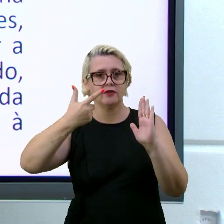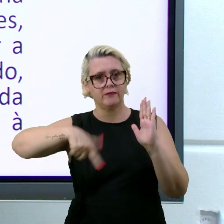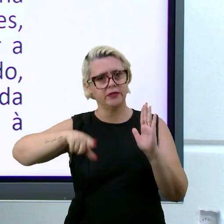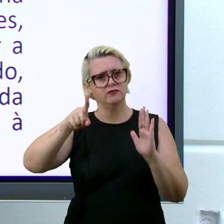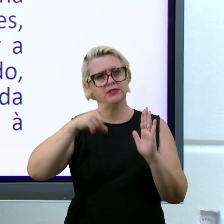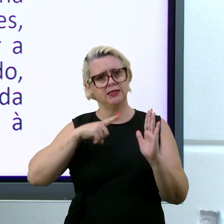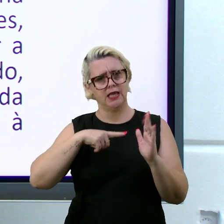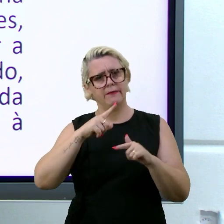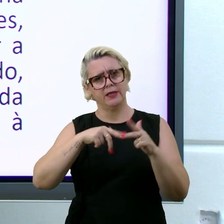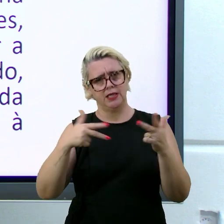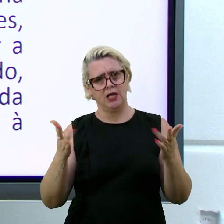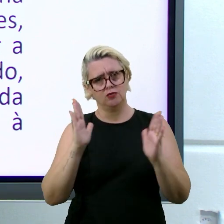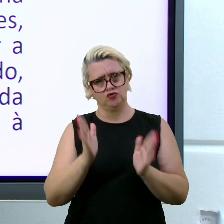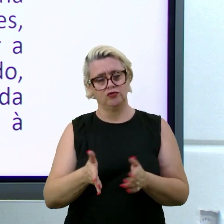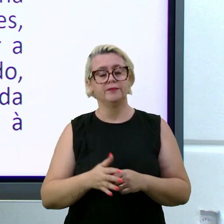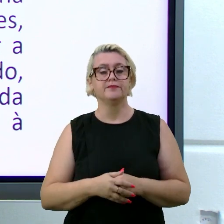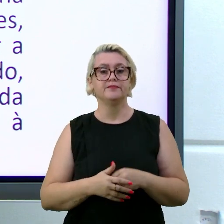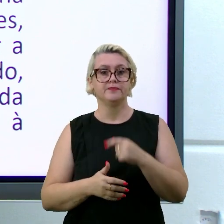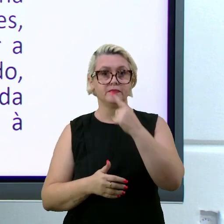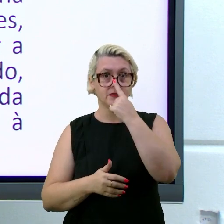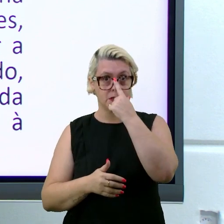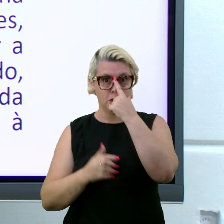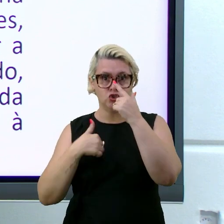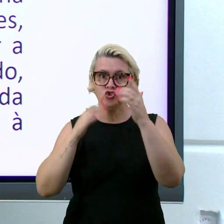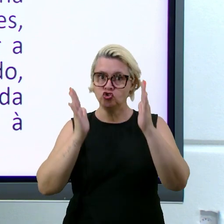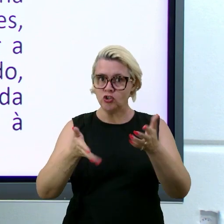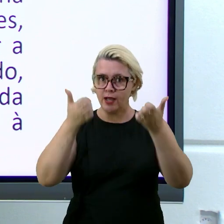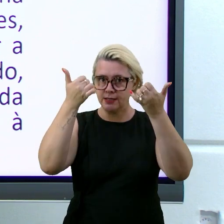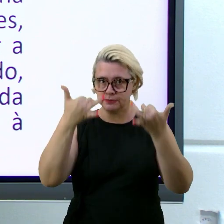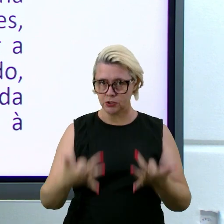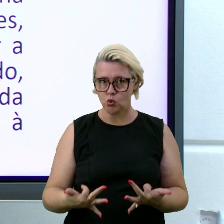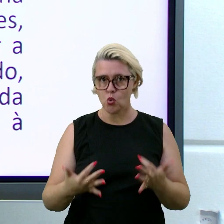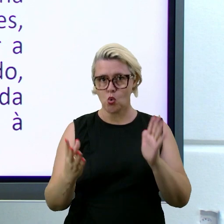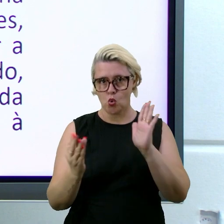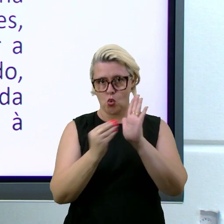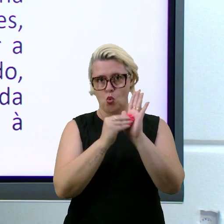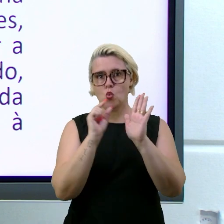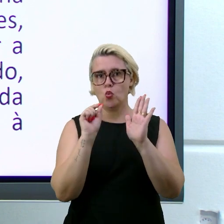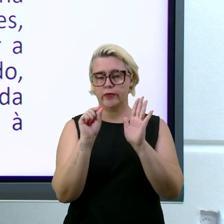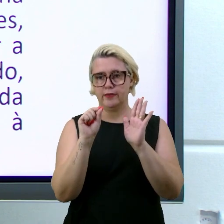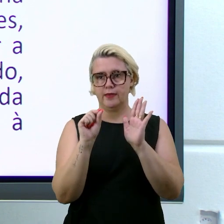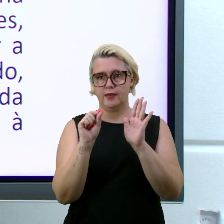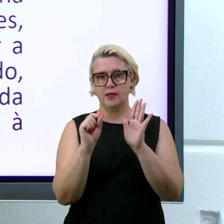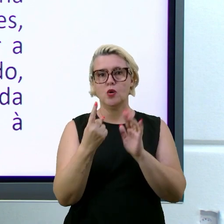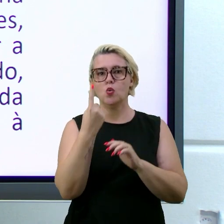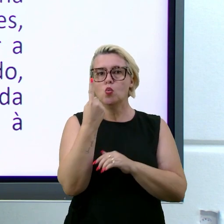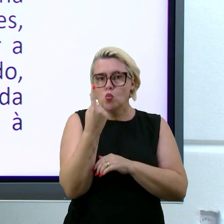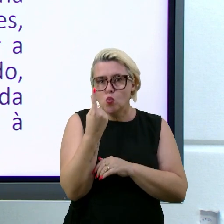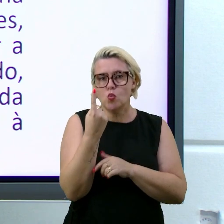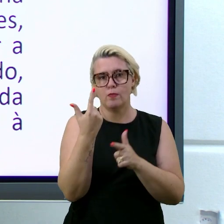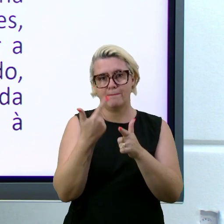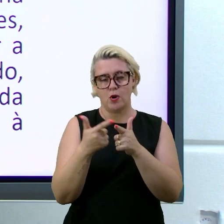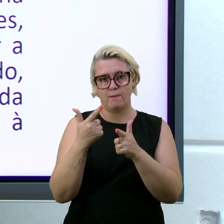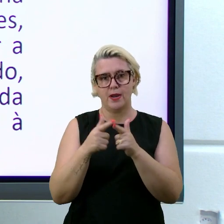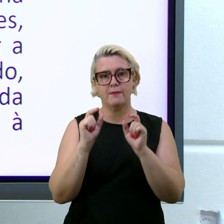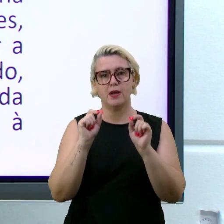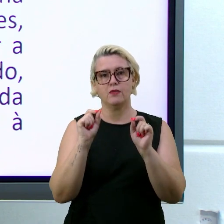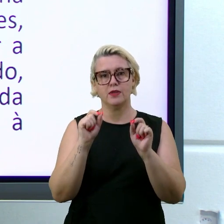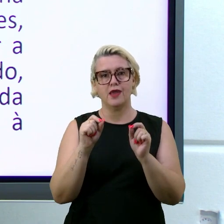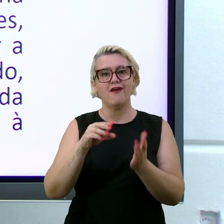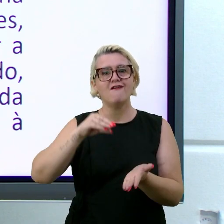material aí na escola. Foi falado, foi colocado que uma das questões é